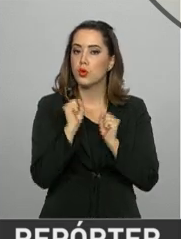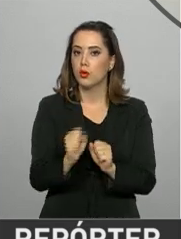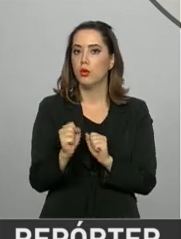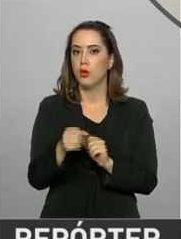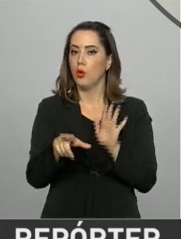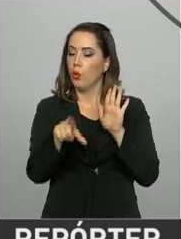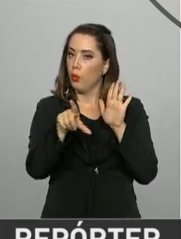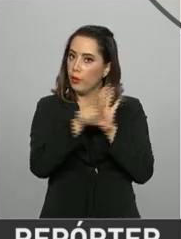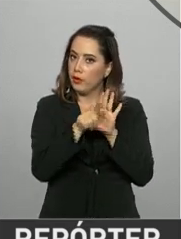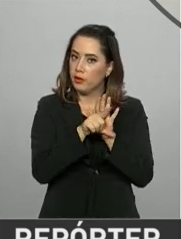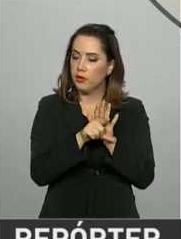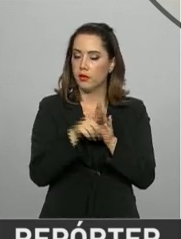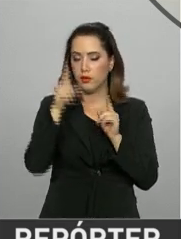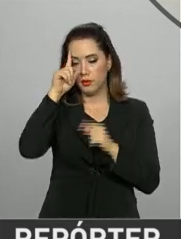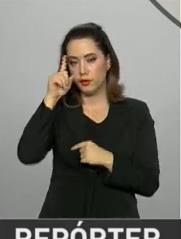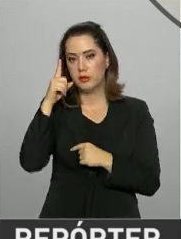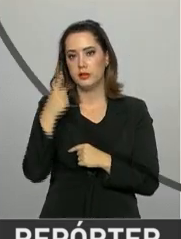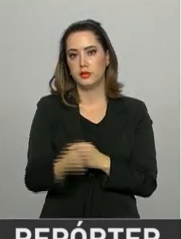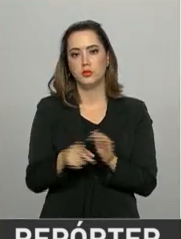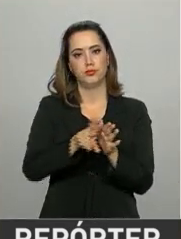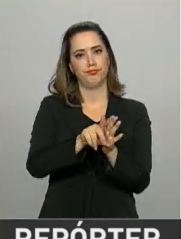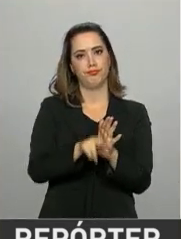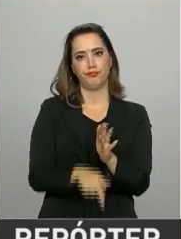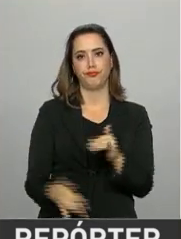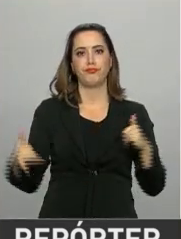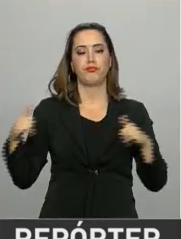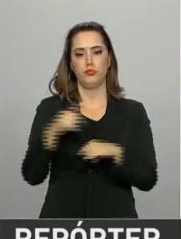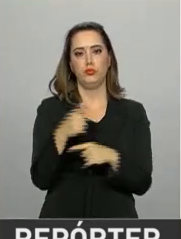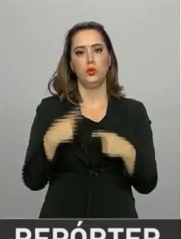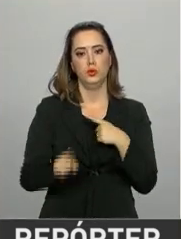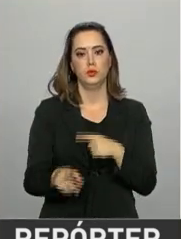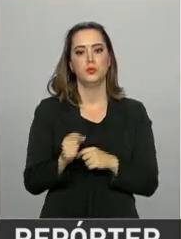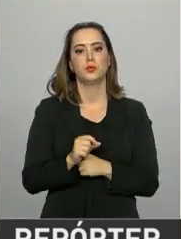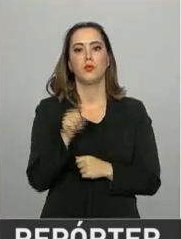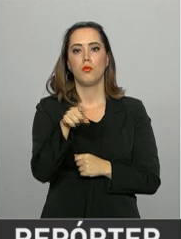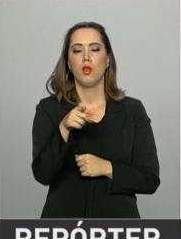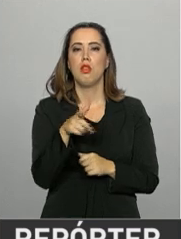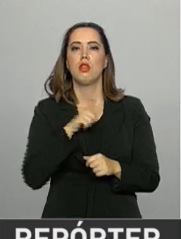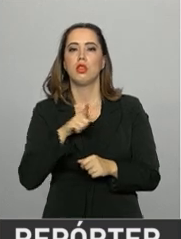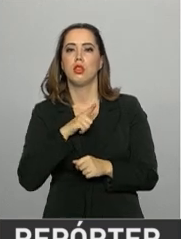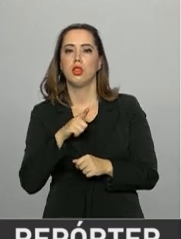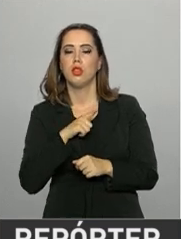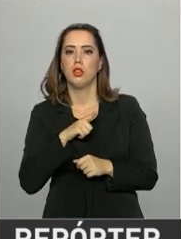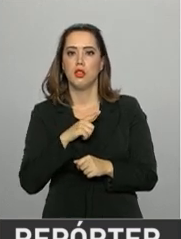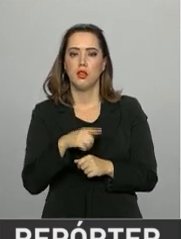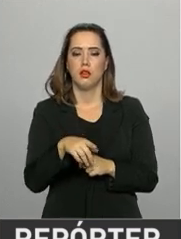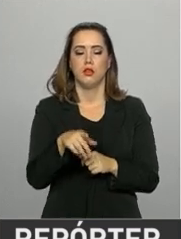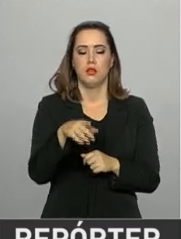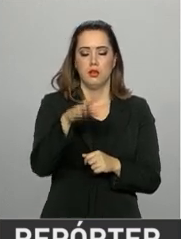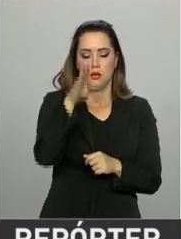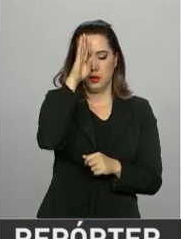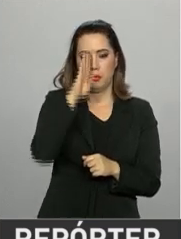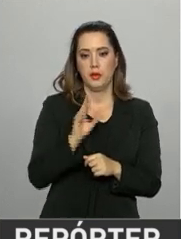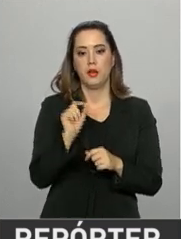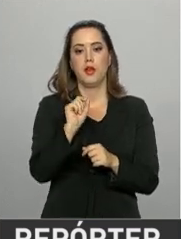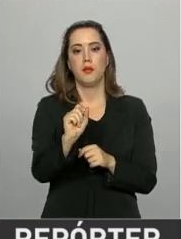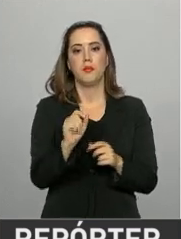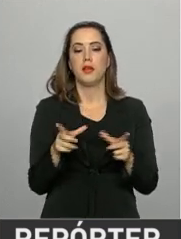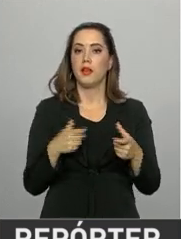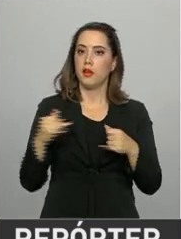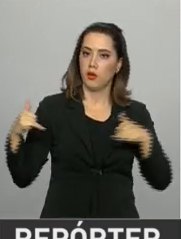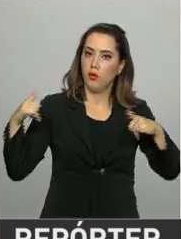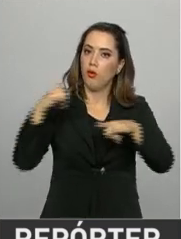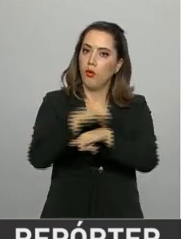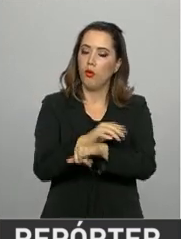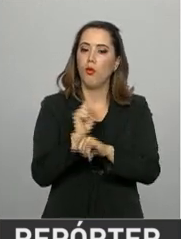asa-deltas, ultraleves, aeromodelos, entre outros. Área amarela, de tráfego restrito. Esta será ativada nos dias